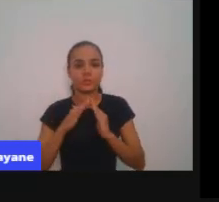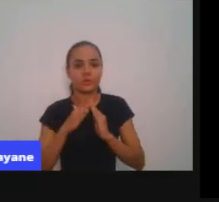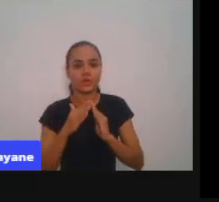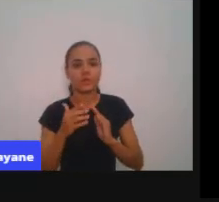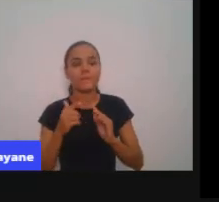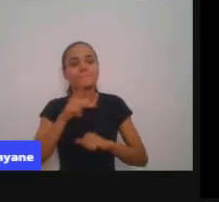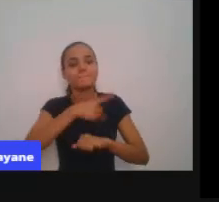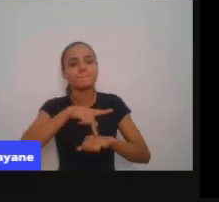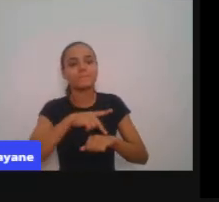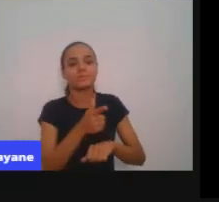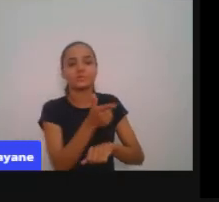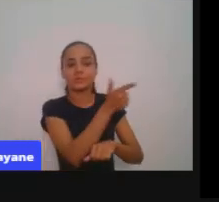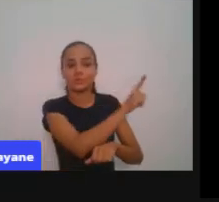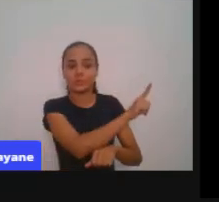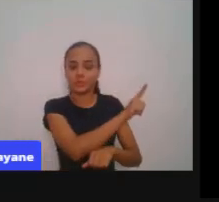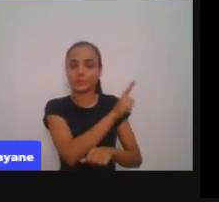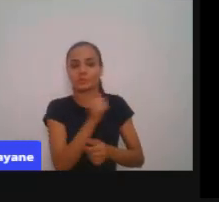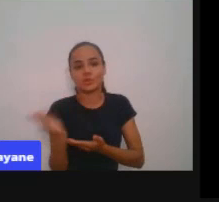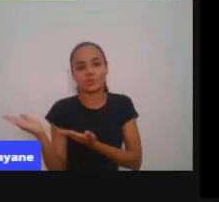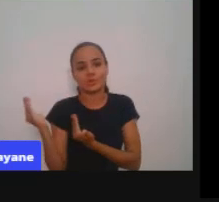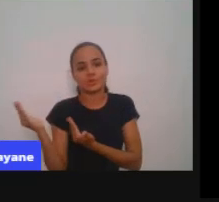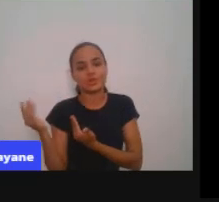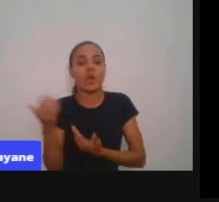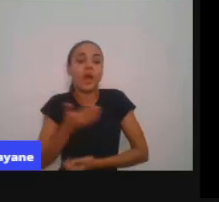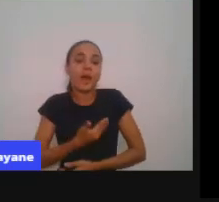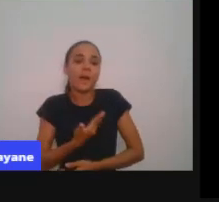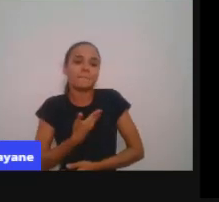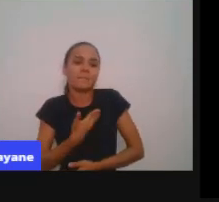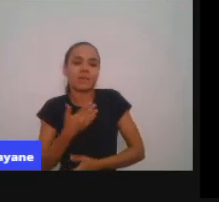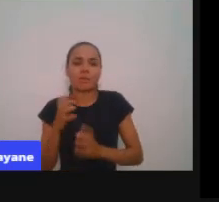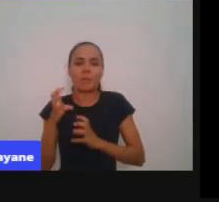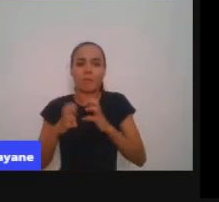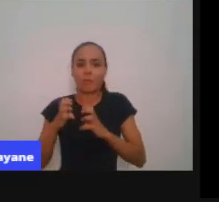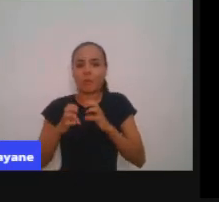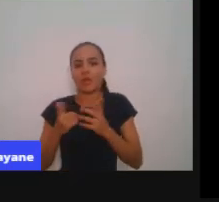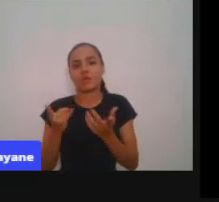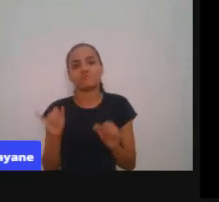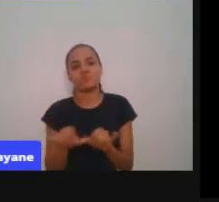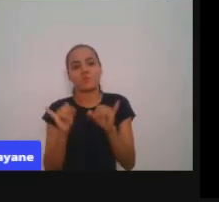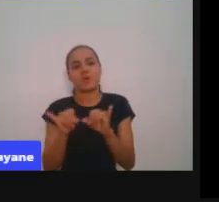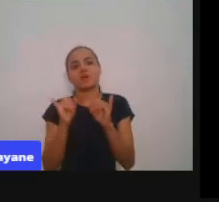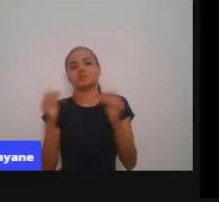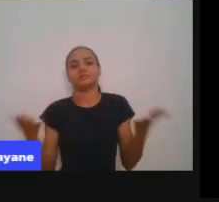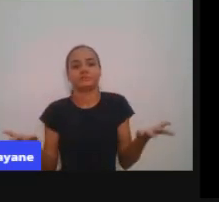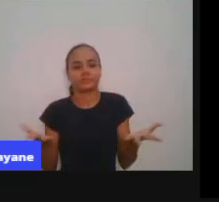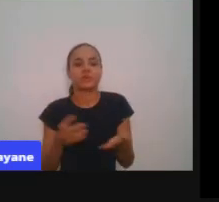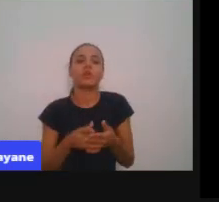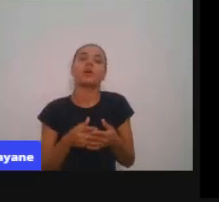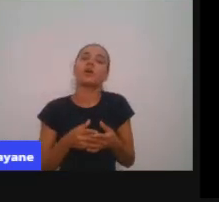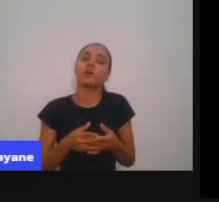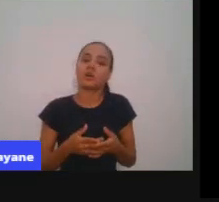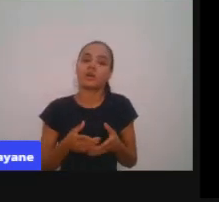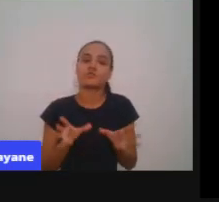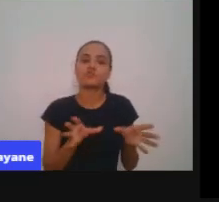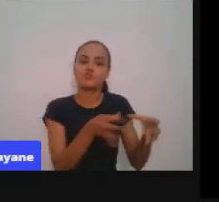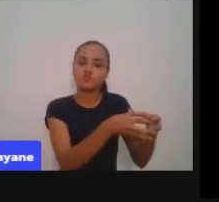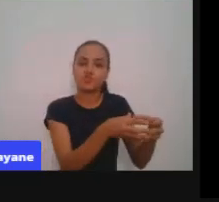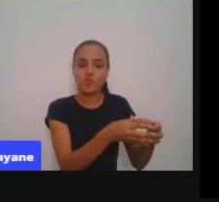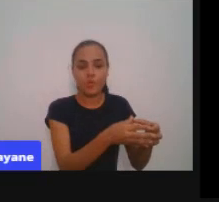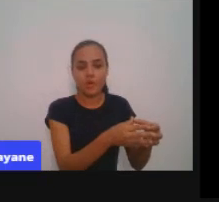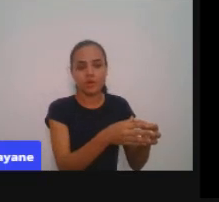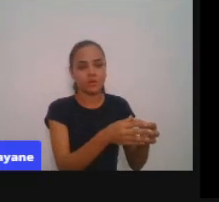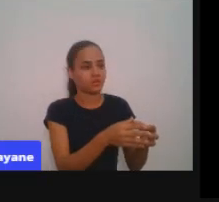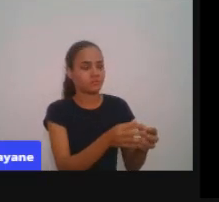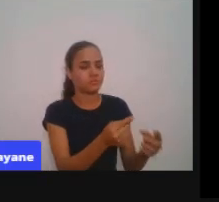se desentendeu por causa de uma bobagem, aquela turma que já não pensa como você. É uma arte saber onde e